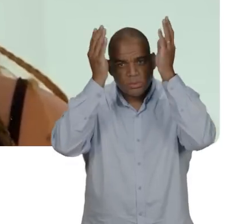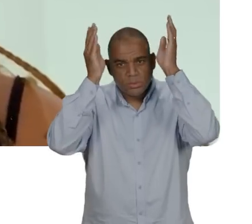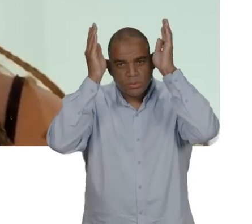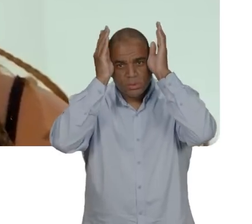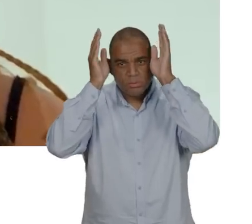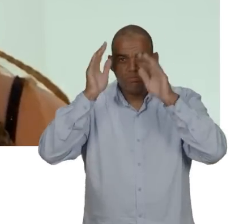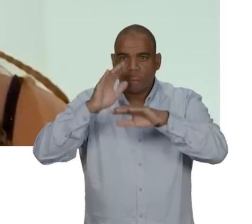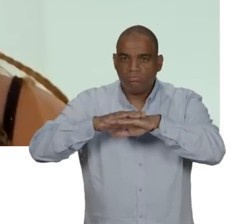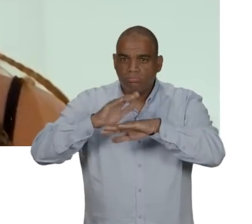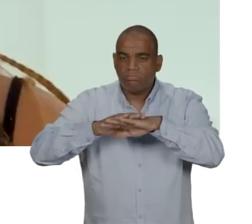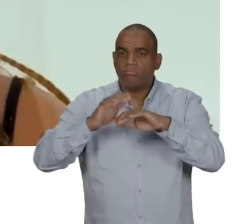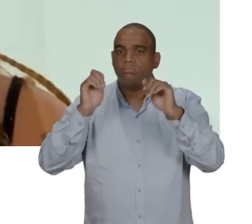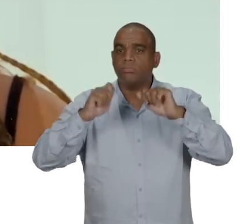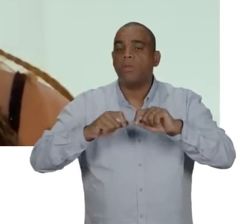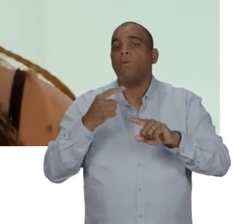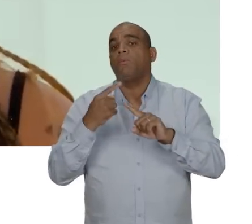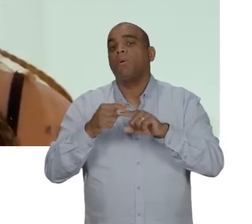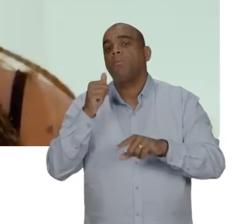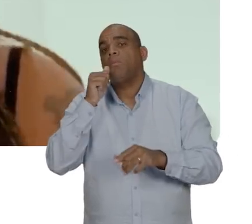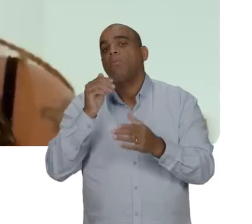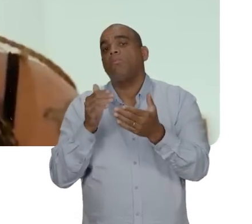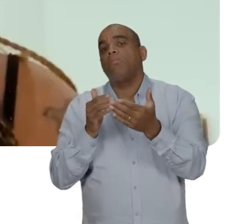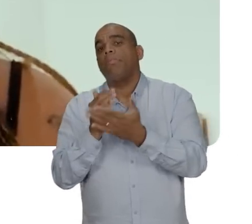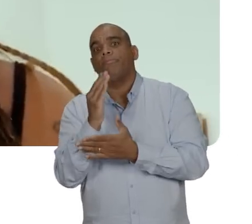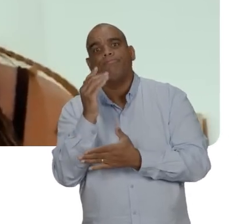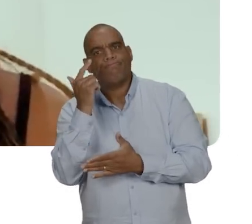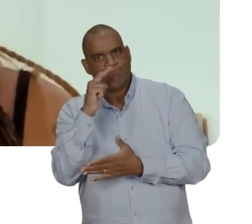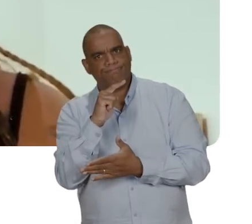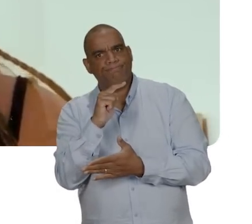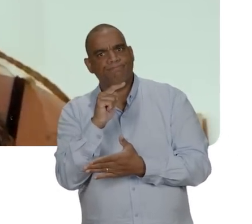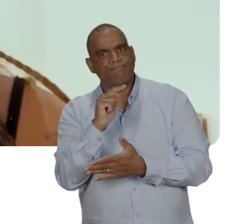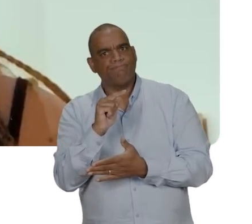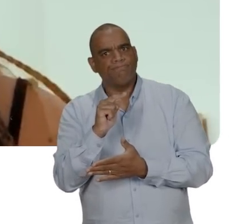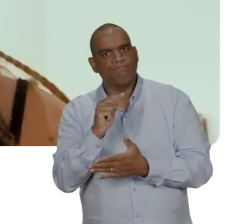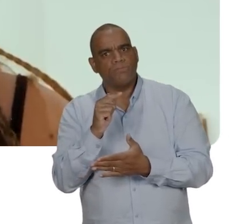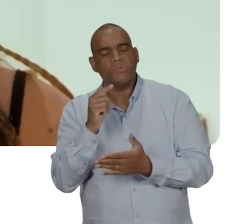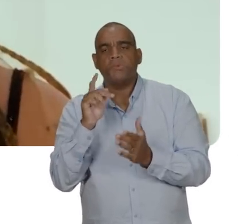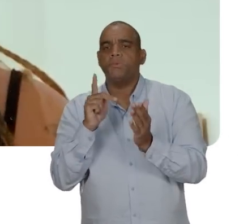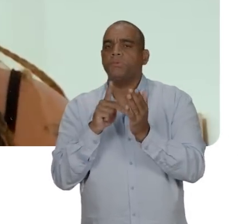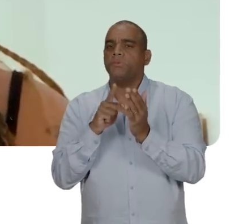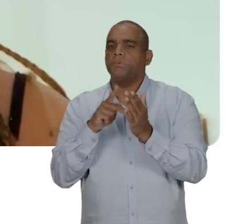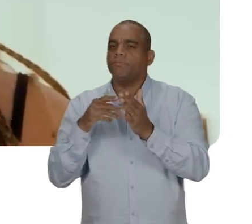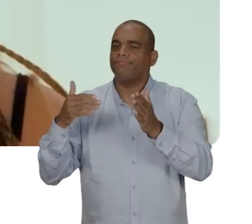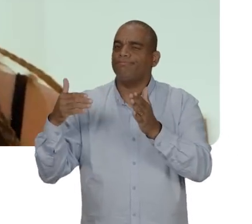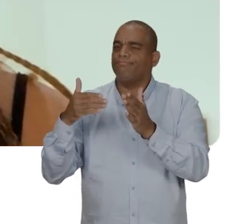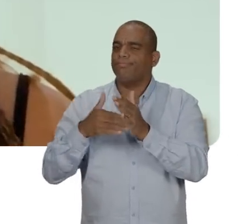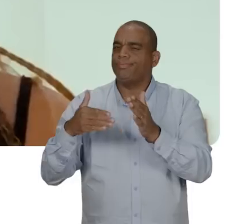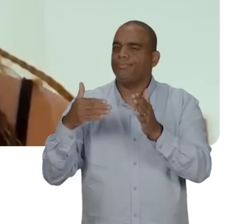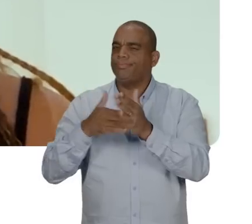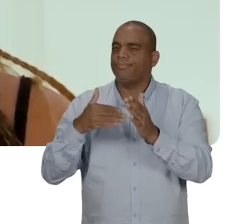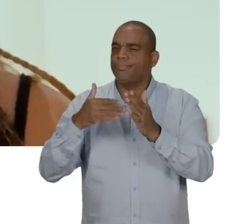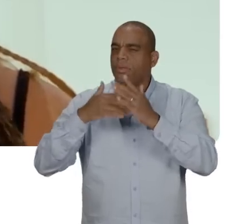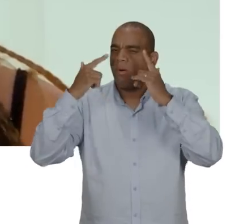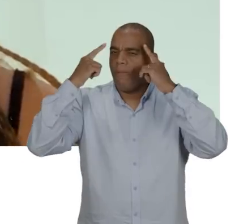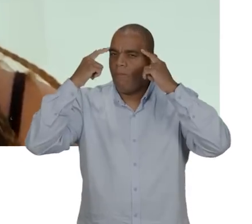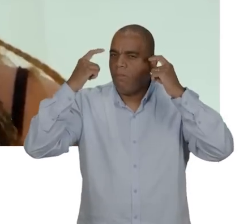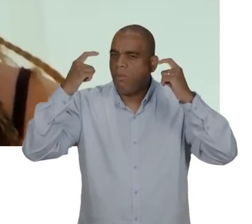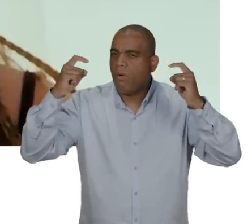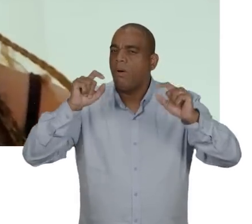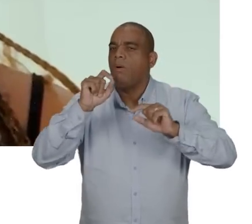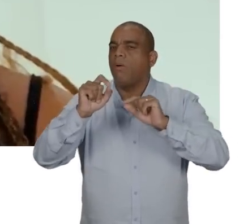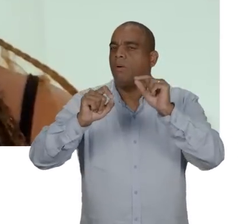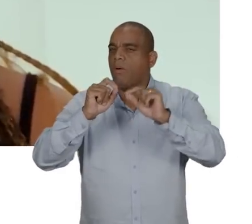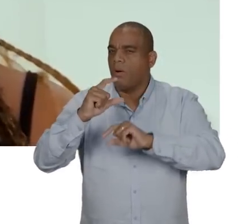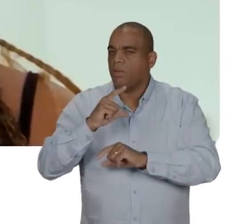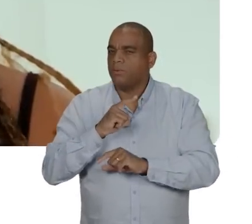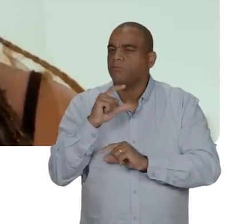dos povos indígenas nesses espaços, porque mesmo eleitas, muitas vezes o que a gente encontra é a realidade da